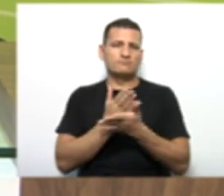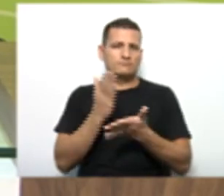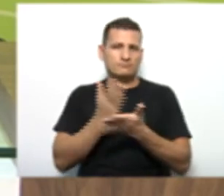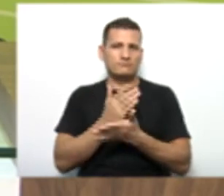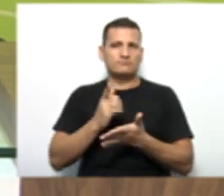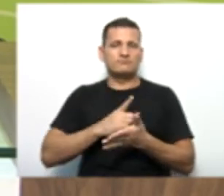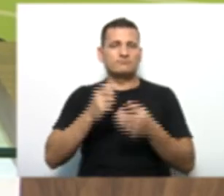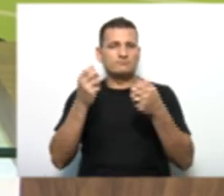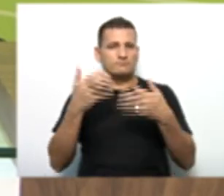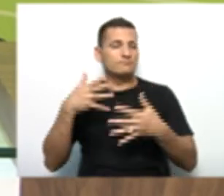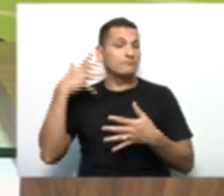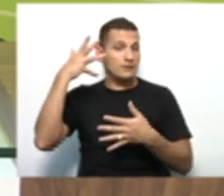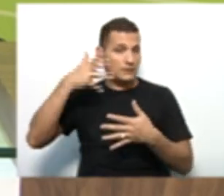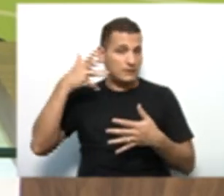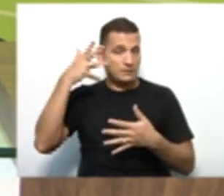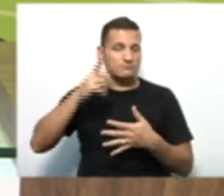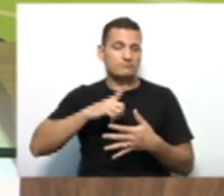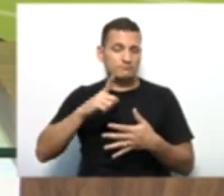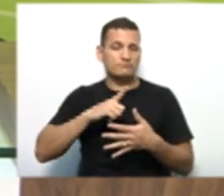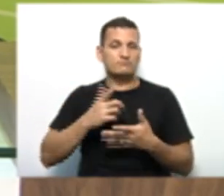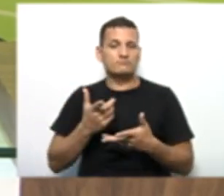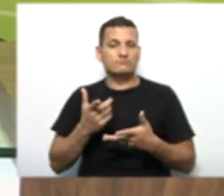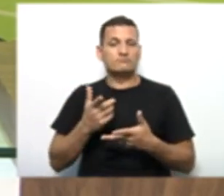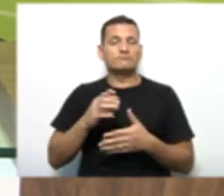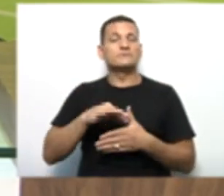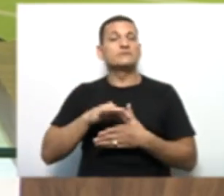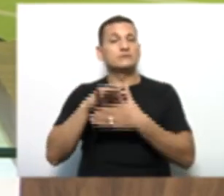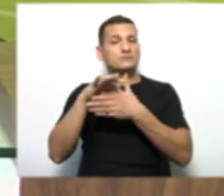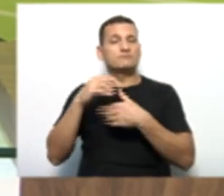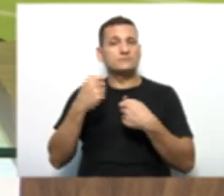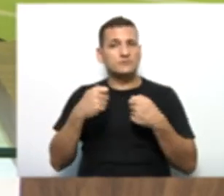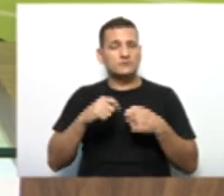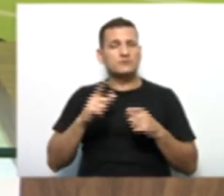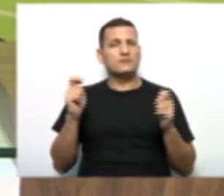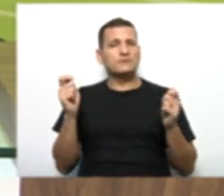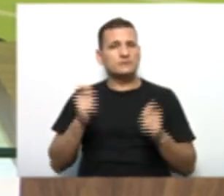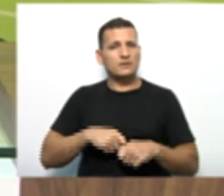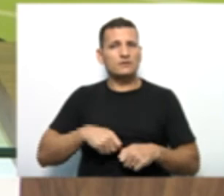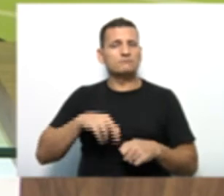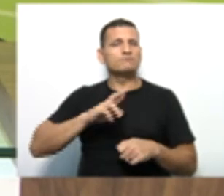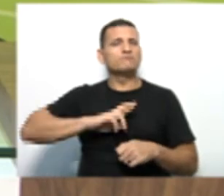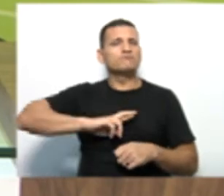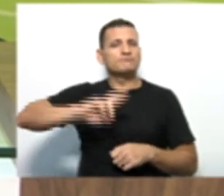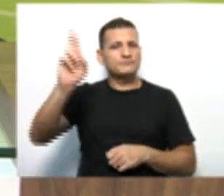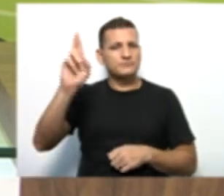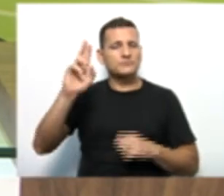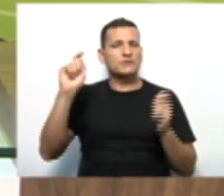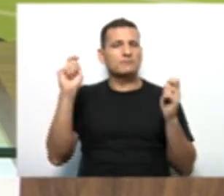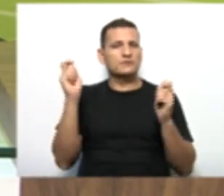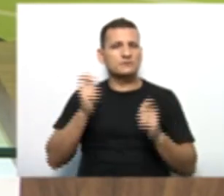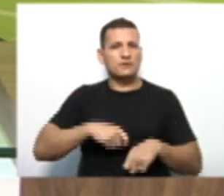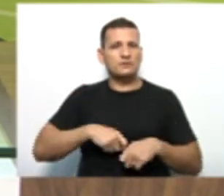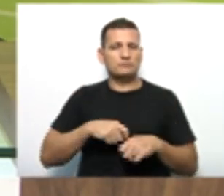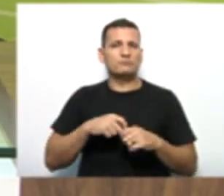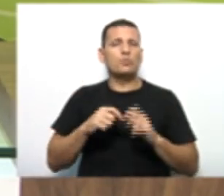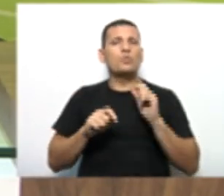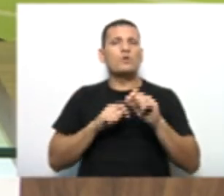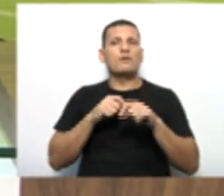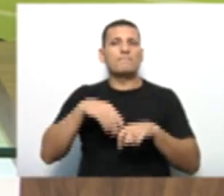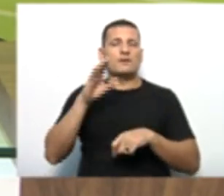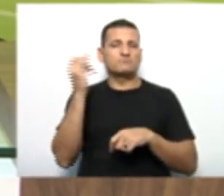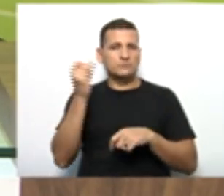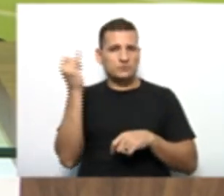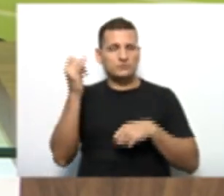sobre isso, muitas palestras que falam sobre isso. O líder tem que ter a capacidade de decidir, a capacidade de decidir aquilo que é mais importante